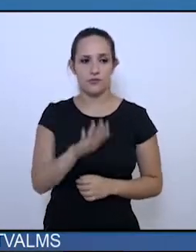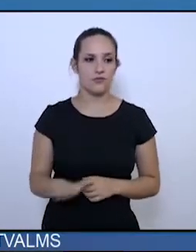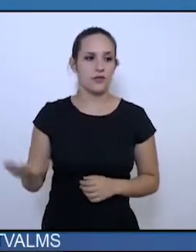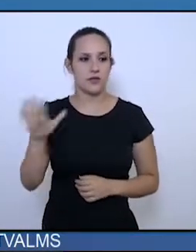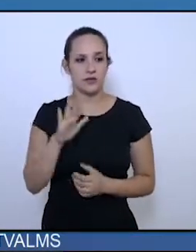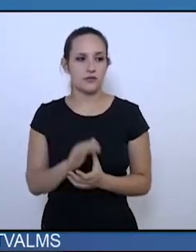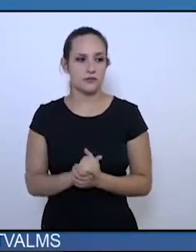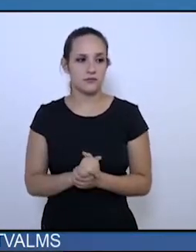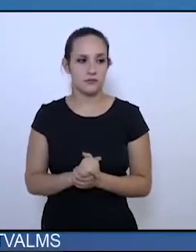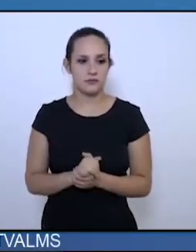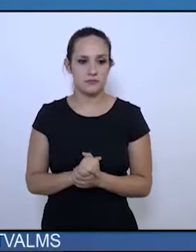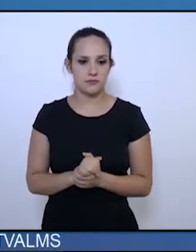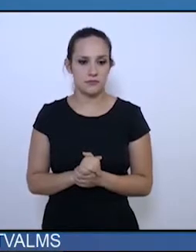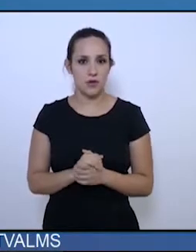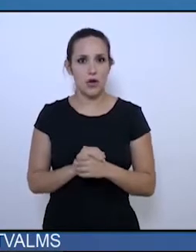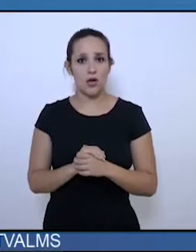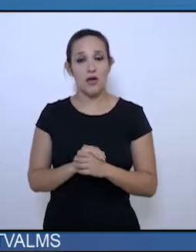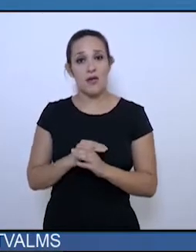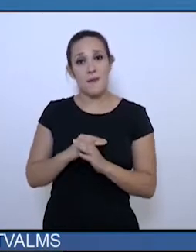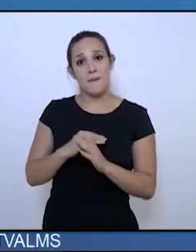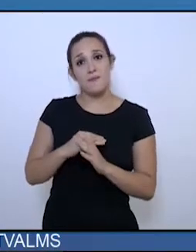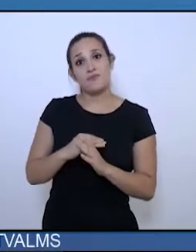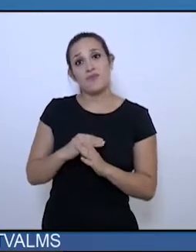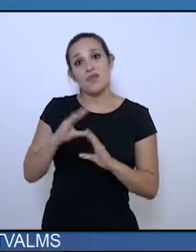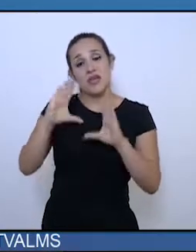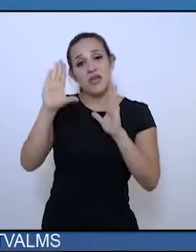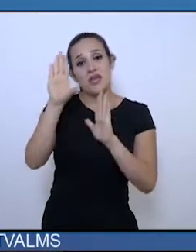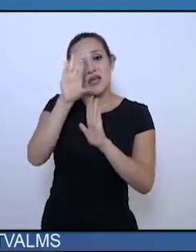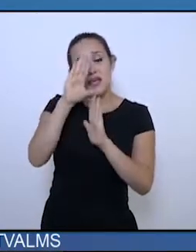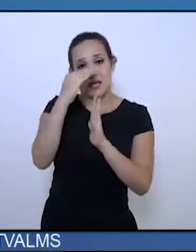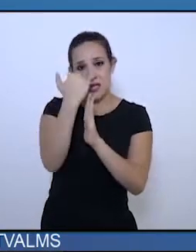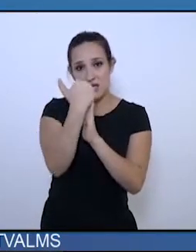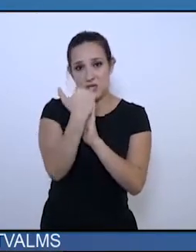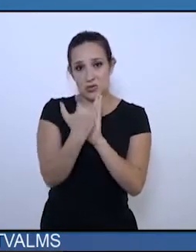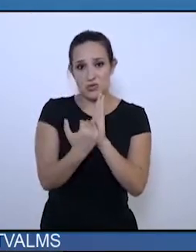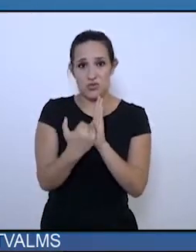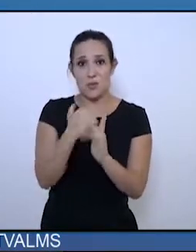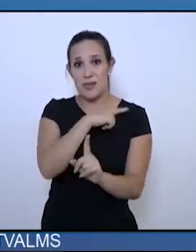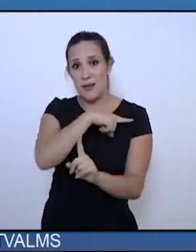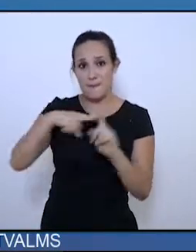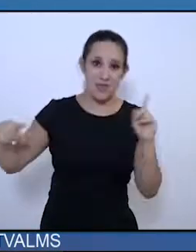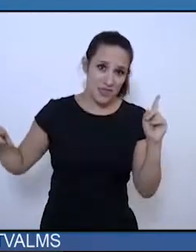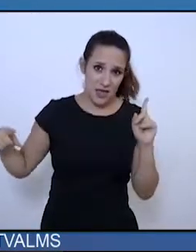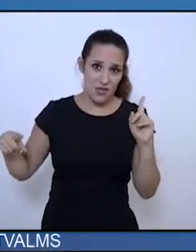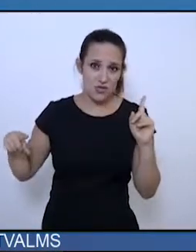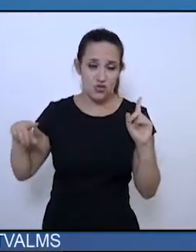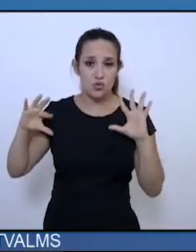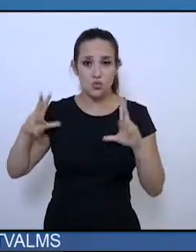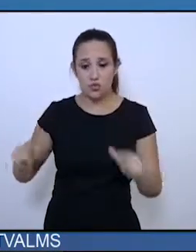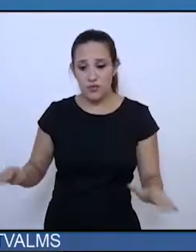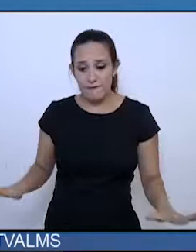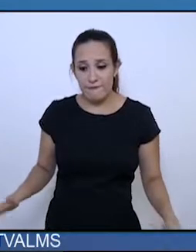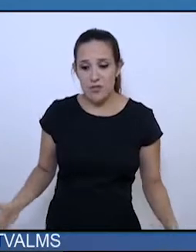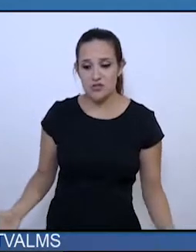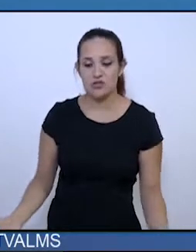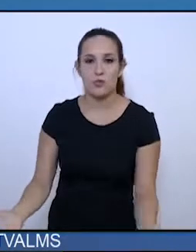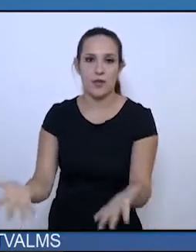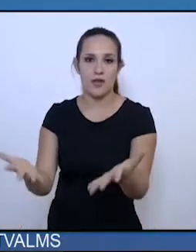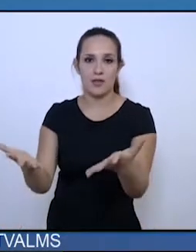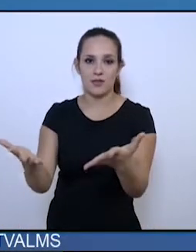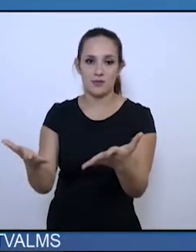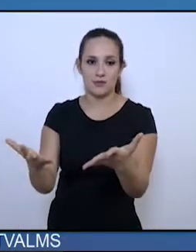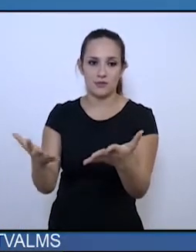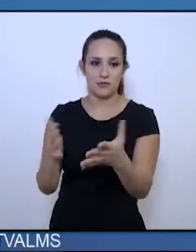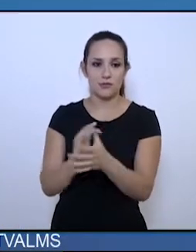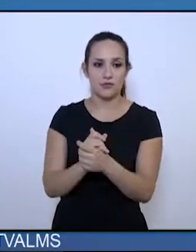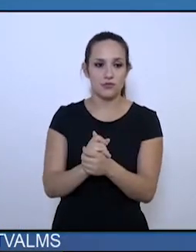em fronteira do Mato Grosso do Sul. Em um ano, o governo do presidente Michel Temer cortou pela metade os investimentos